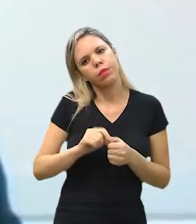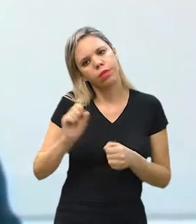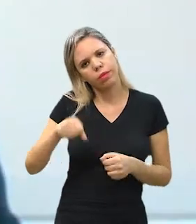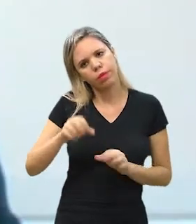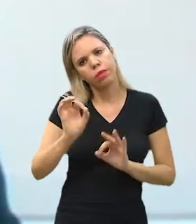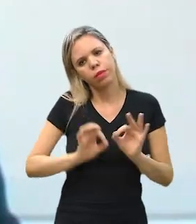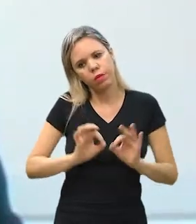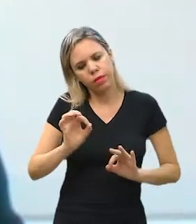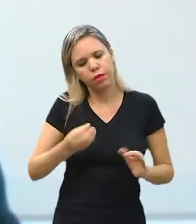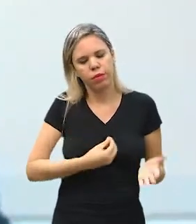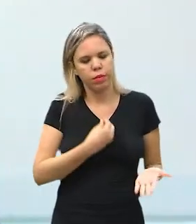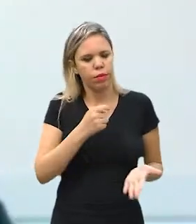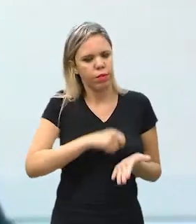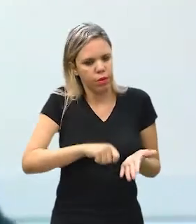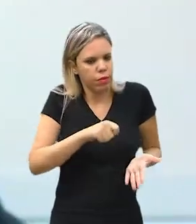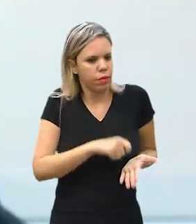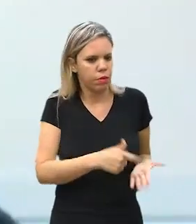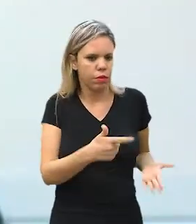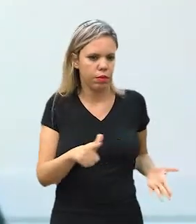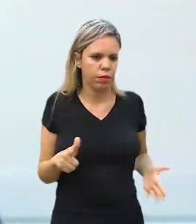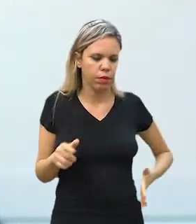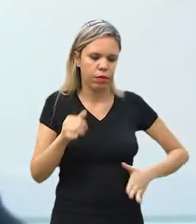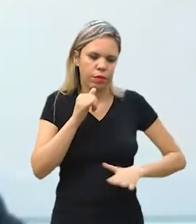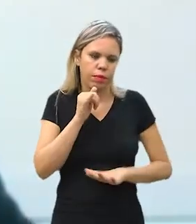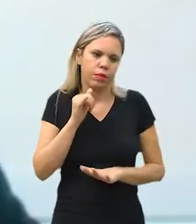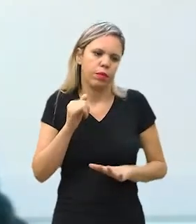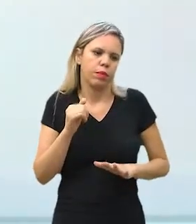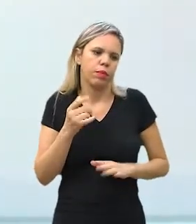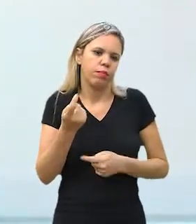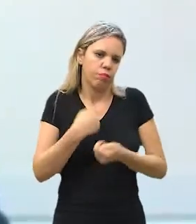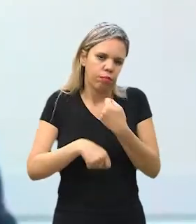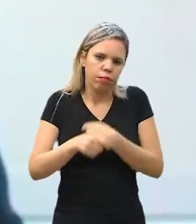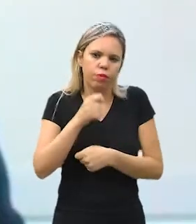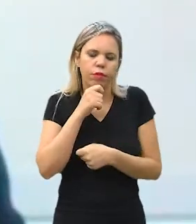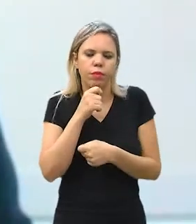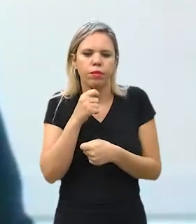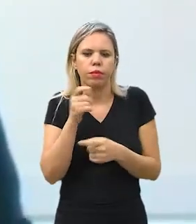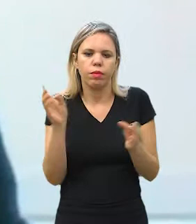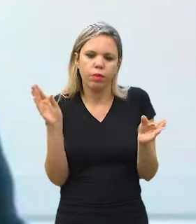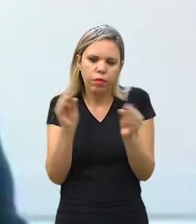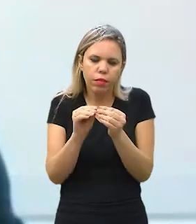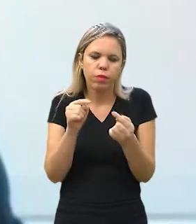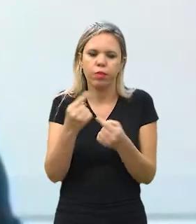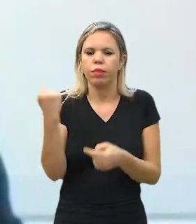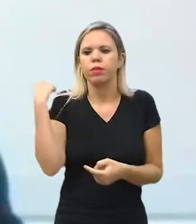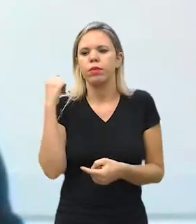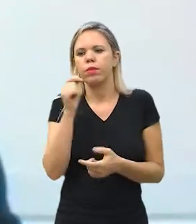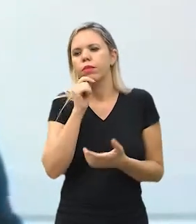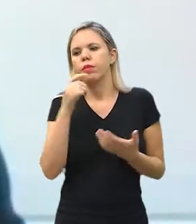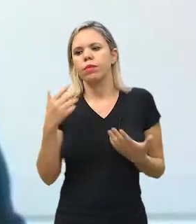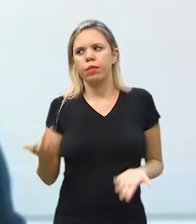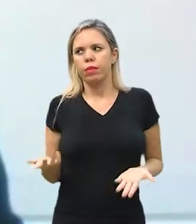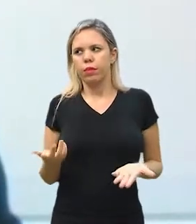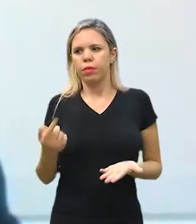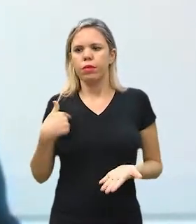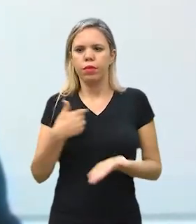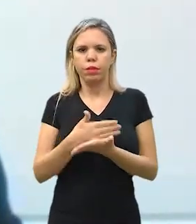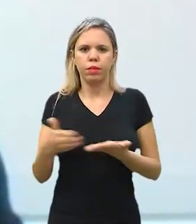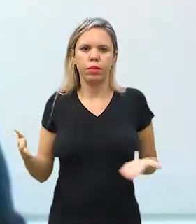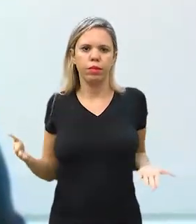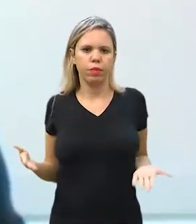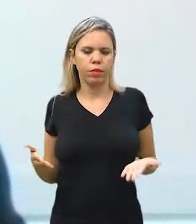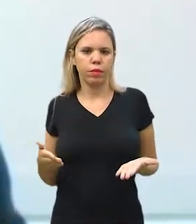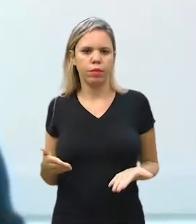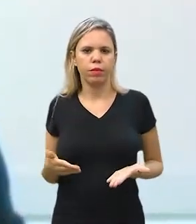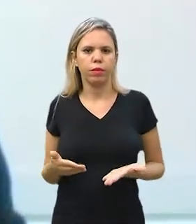né? Então, eu fiz, sim, um planejamento. Não tinha um planejamento, um plano de negócio muito bem definido na época,